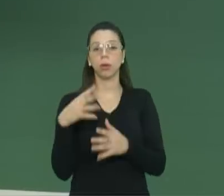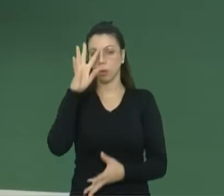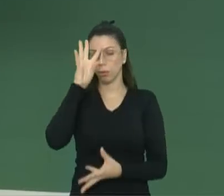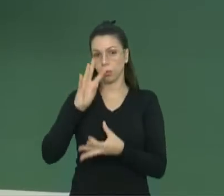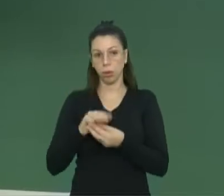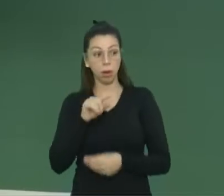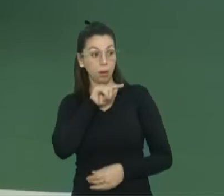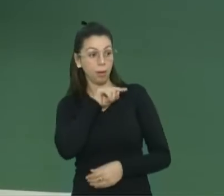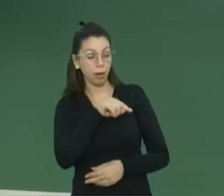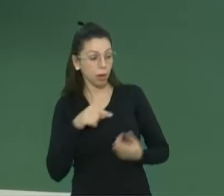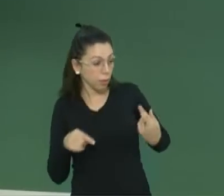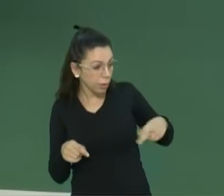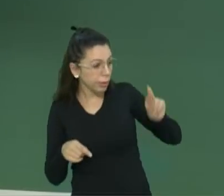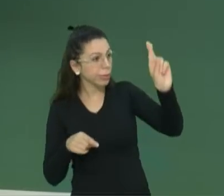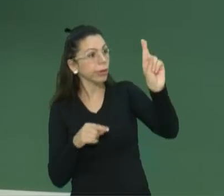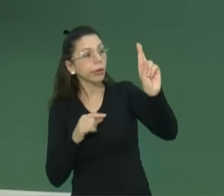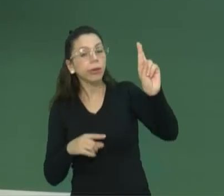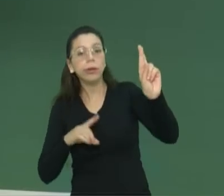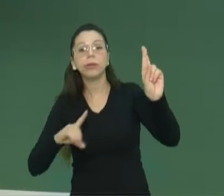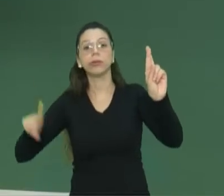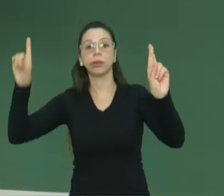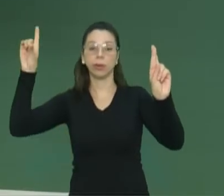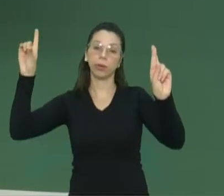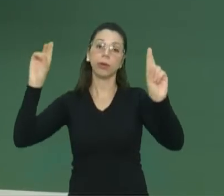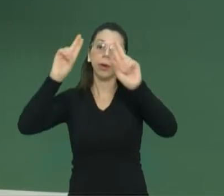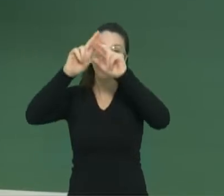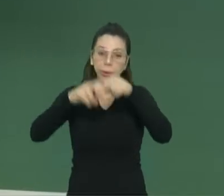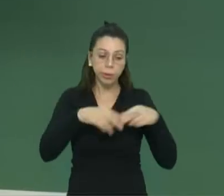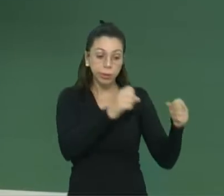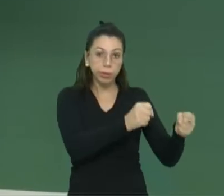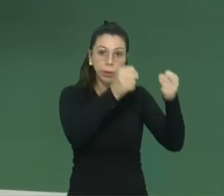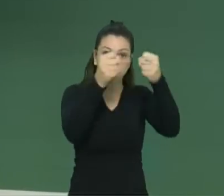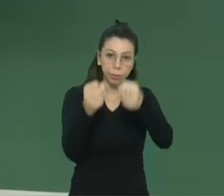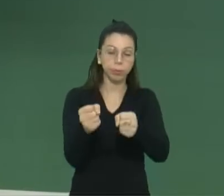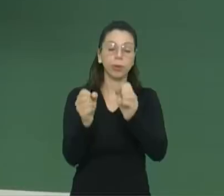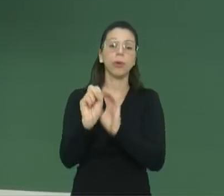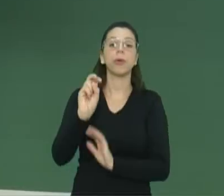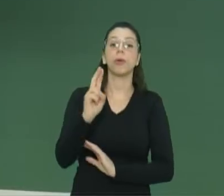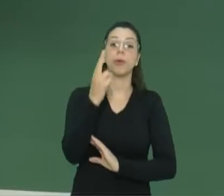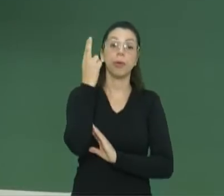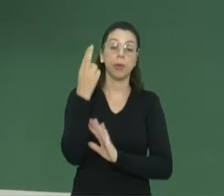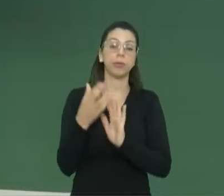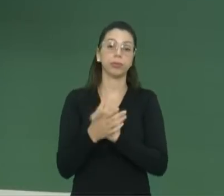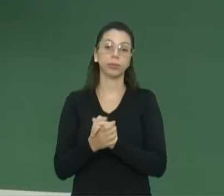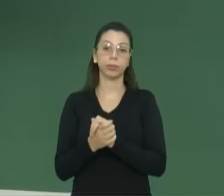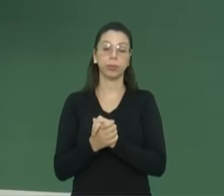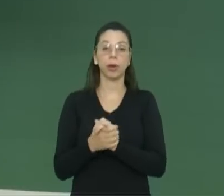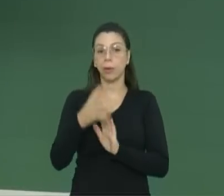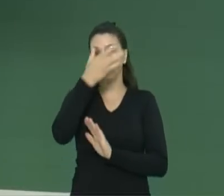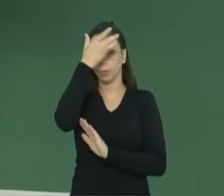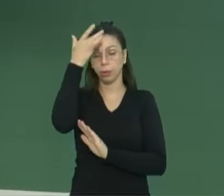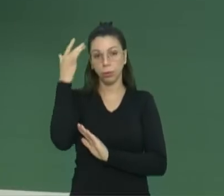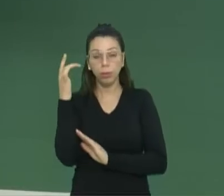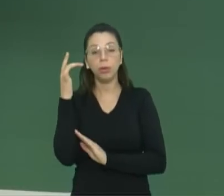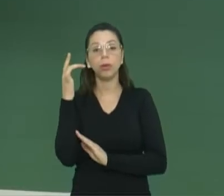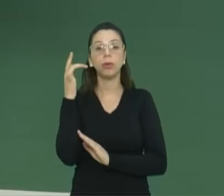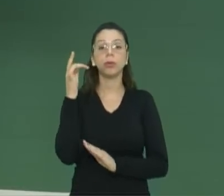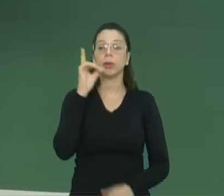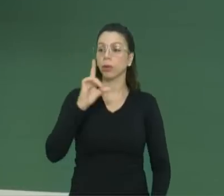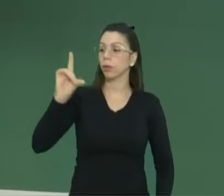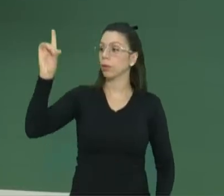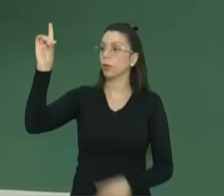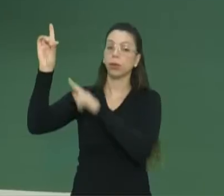o representante divino e por isso que ele está no poder e por isso que ele deveria estar no poder. Ou quem deveria estar no poder deve ser sempre